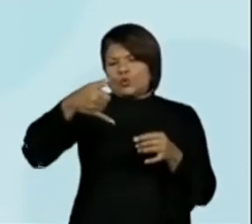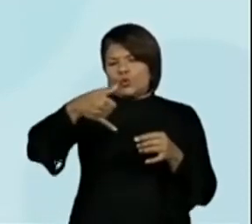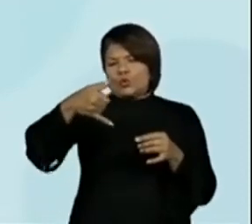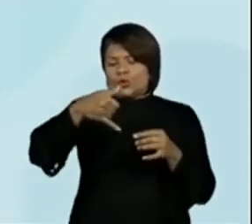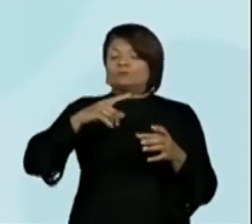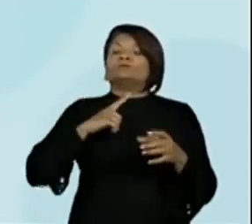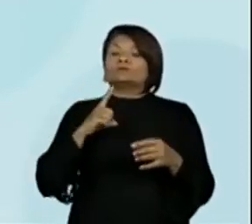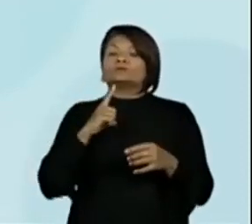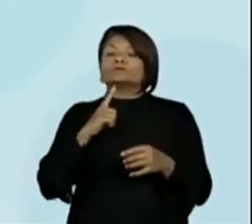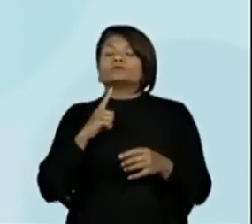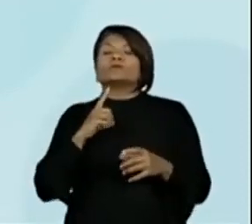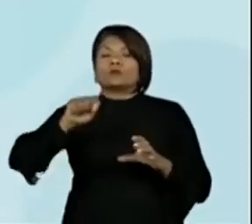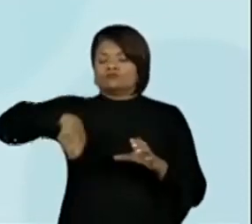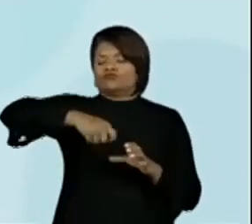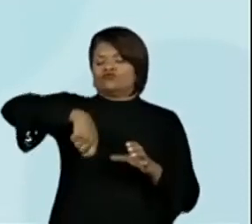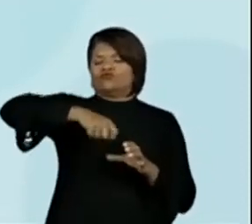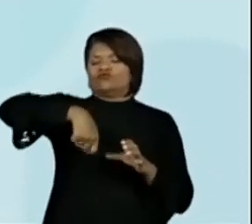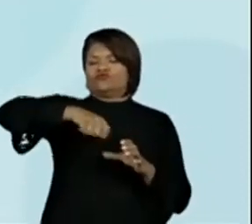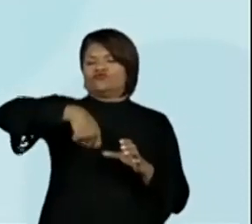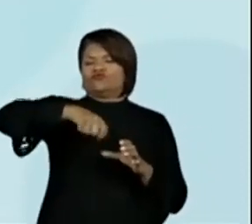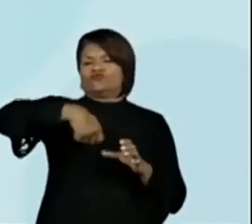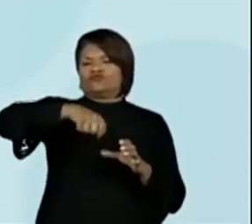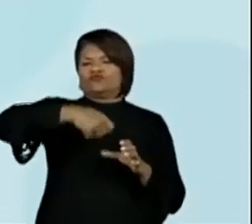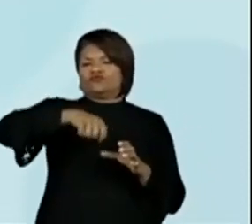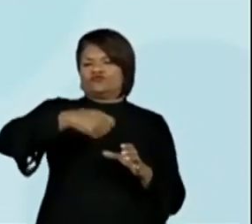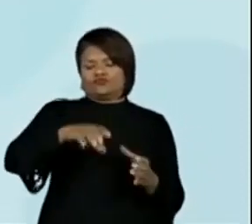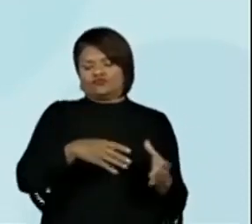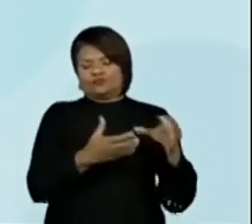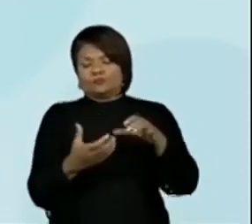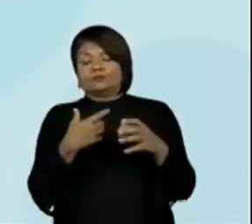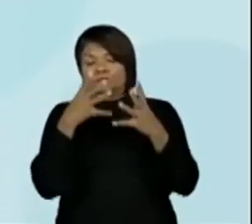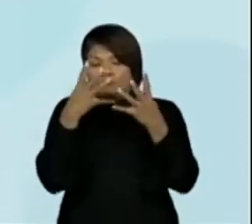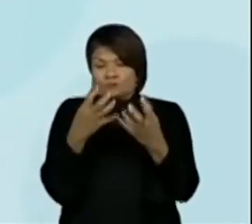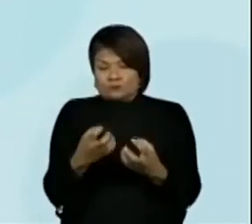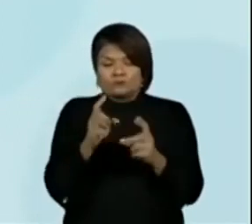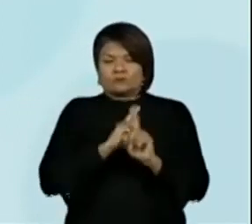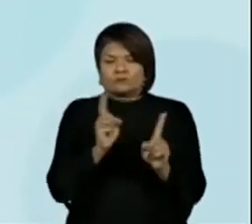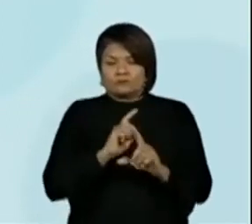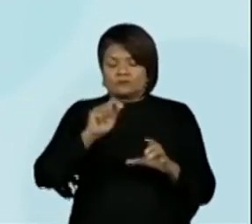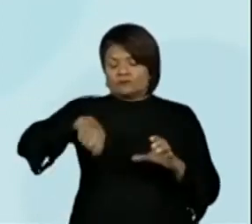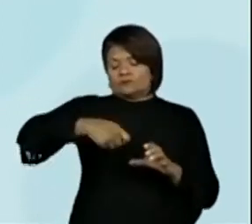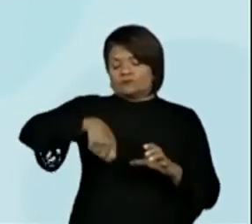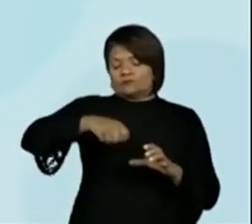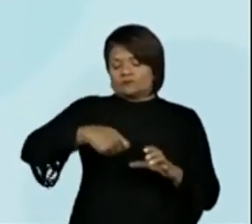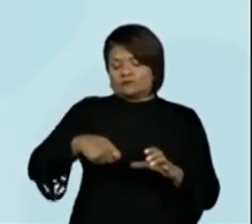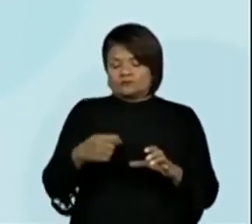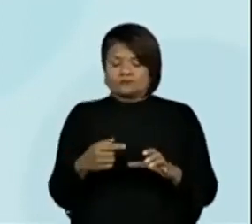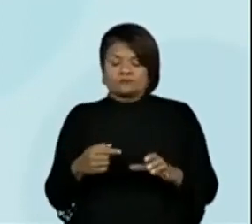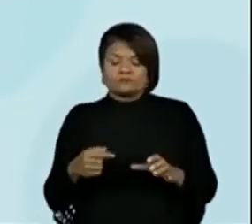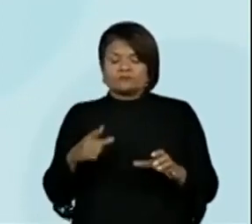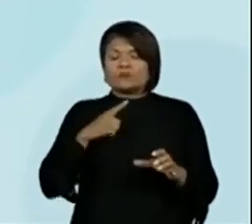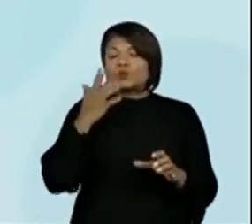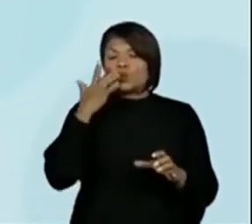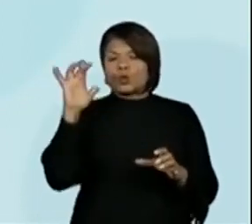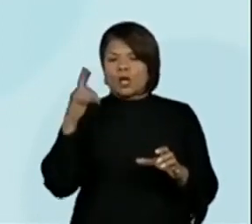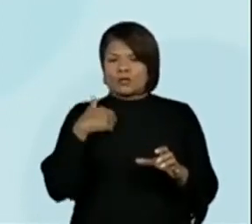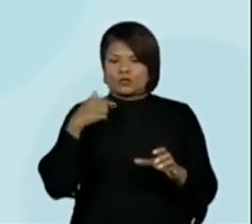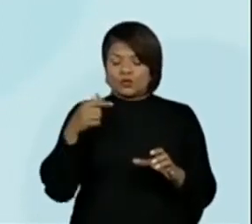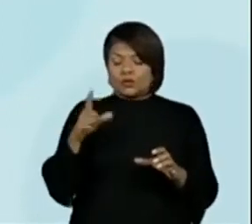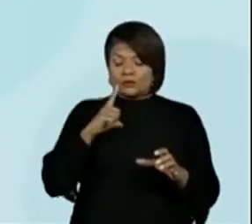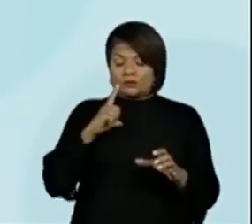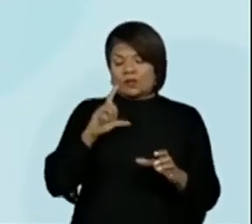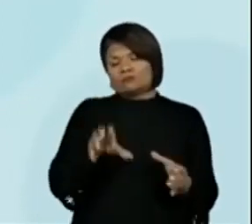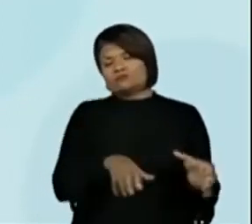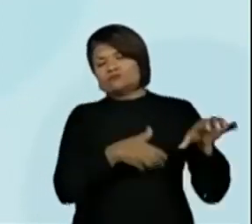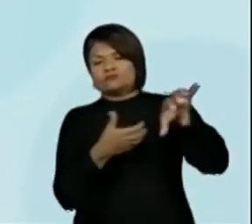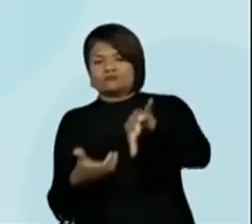o azeite, o alho, a cebola e refogue, mas não deixe escurecer demais. Quando estiver com uma cor bem bonita, douradinha, acrescente o macarrão,